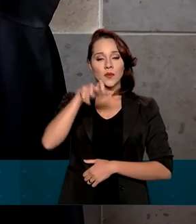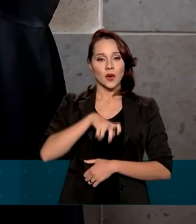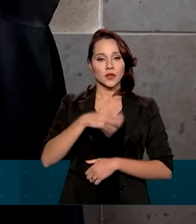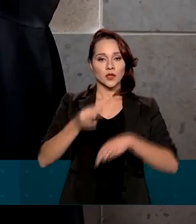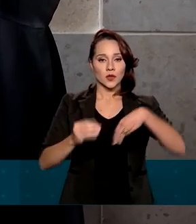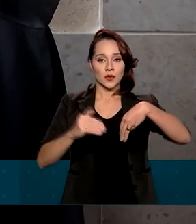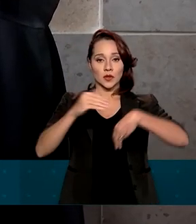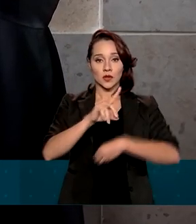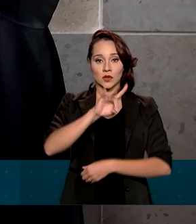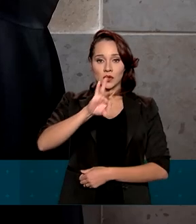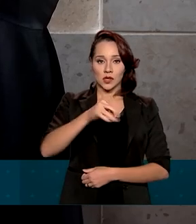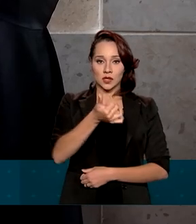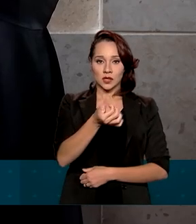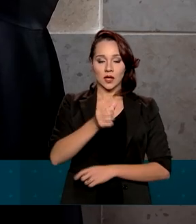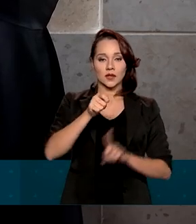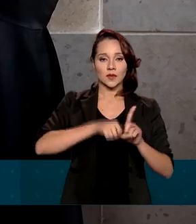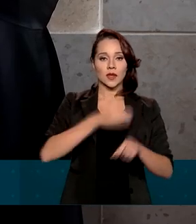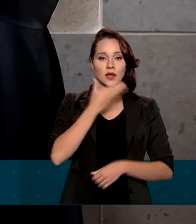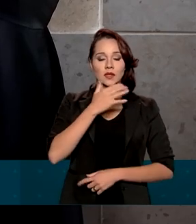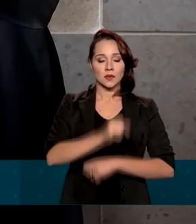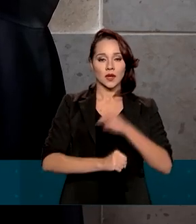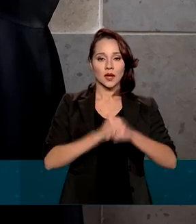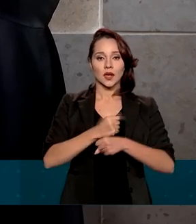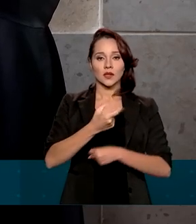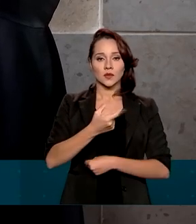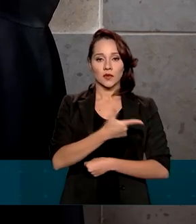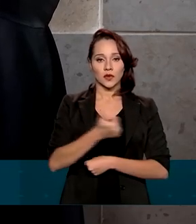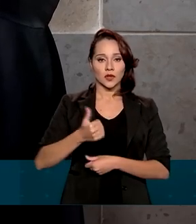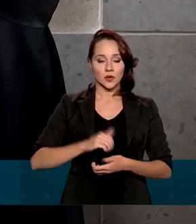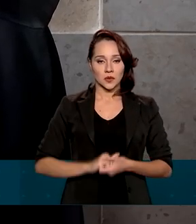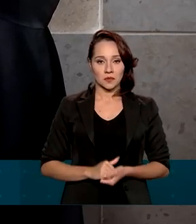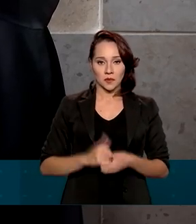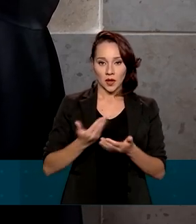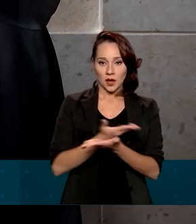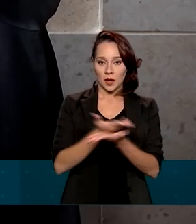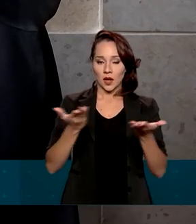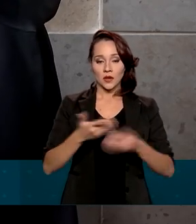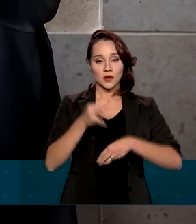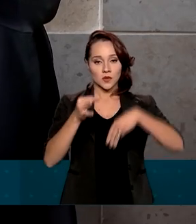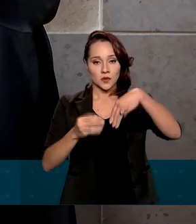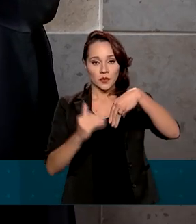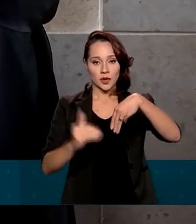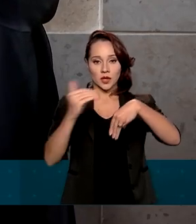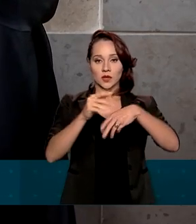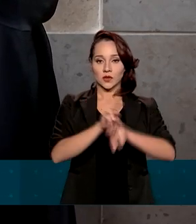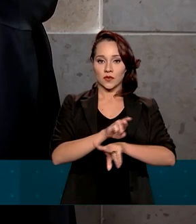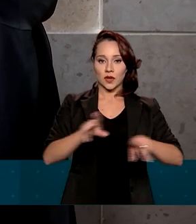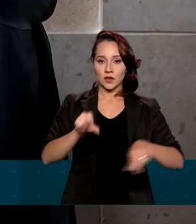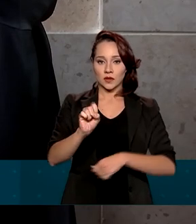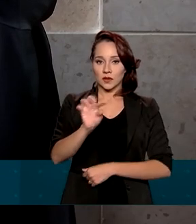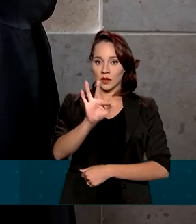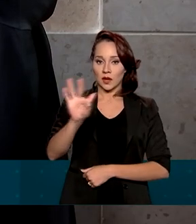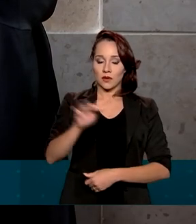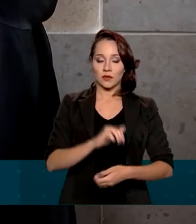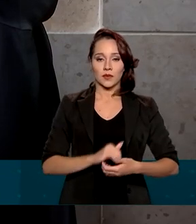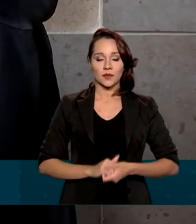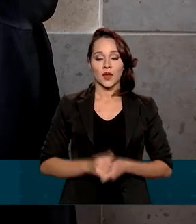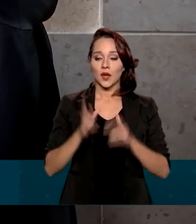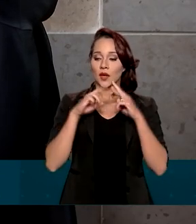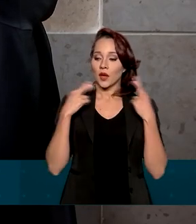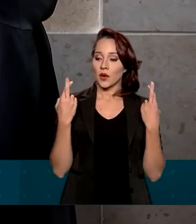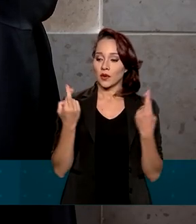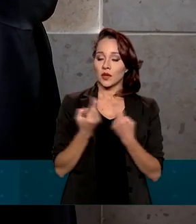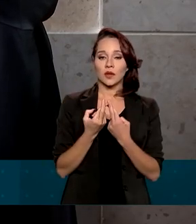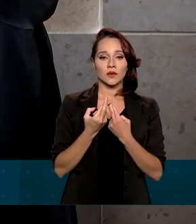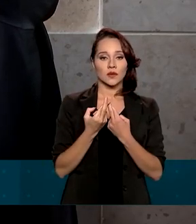Aos 16 dias do mês de dezembro do ano de 2021, perante os senhores ministros do Supremo Tribunal Federal, reunidos em